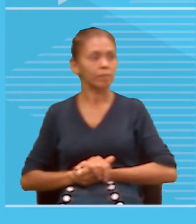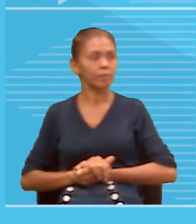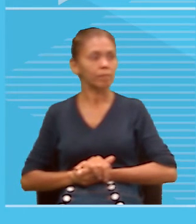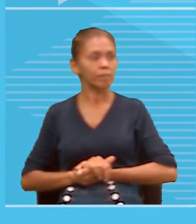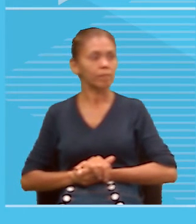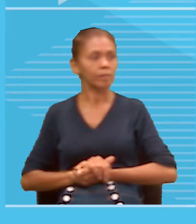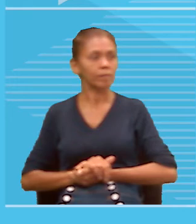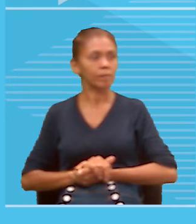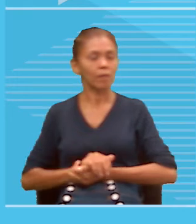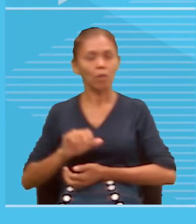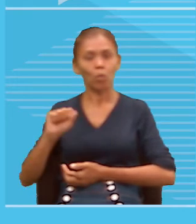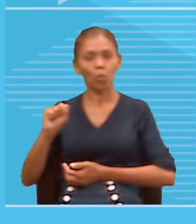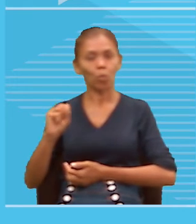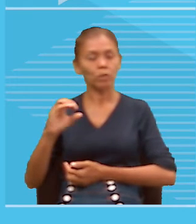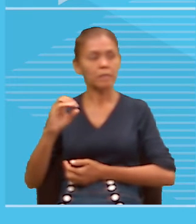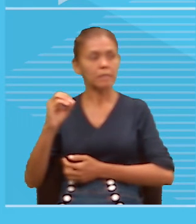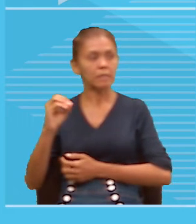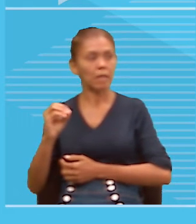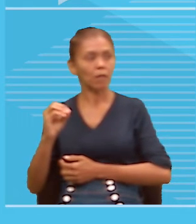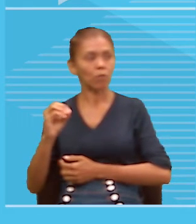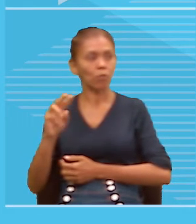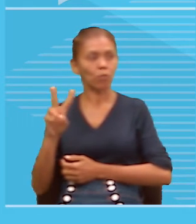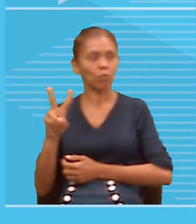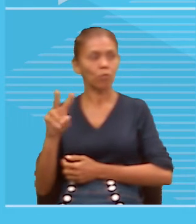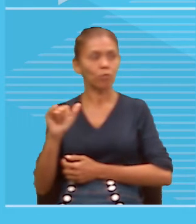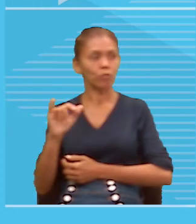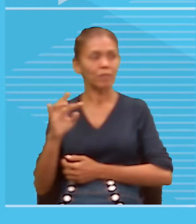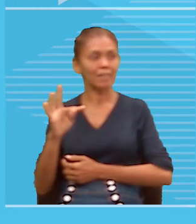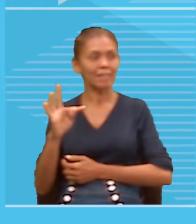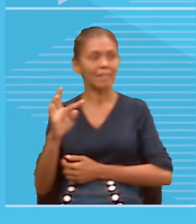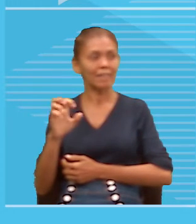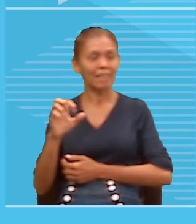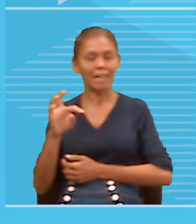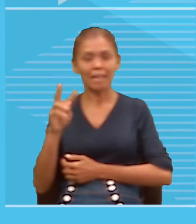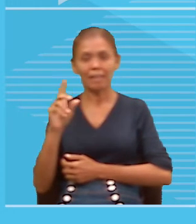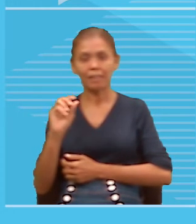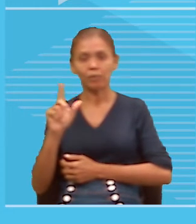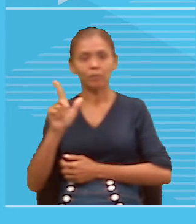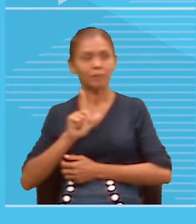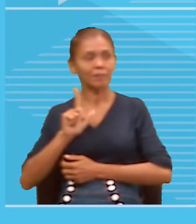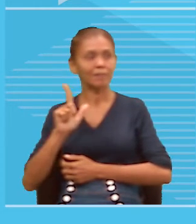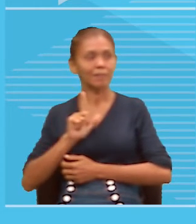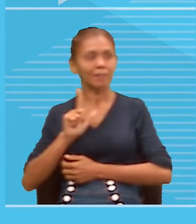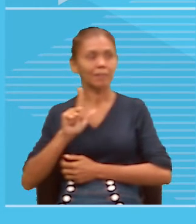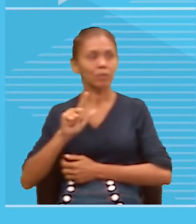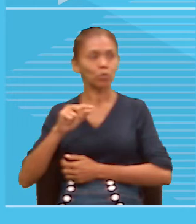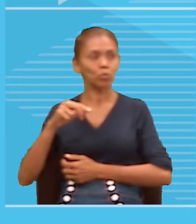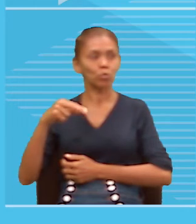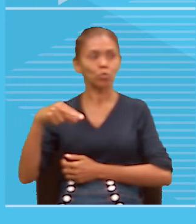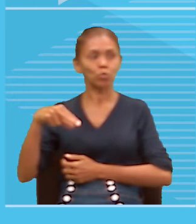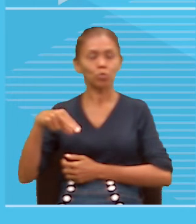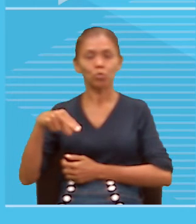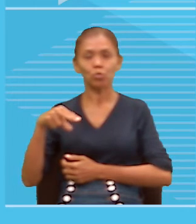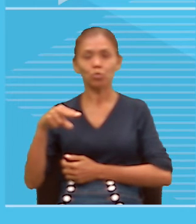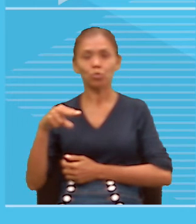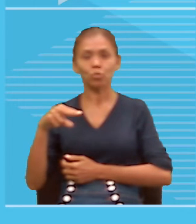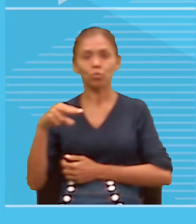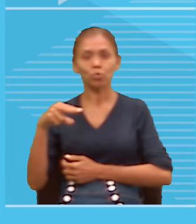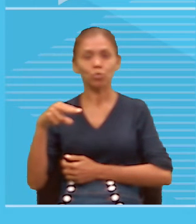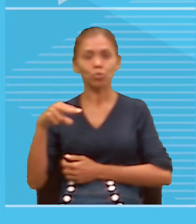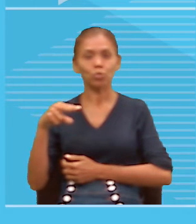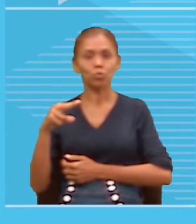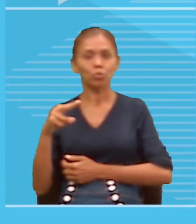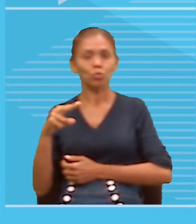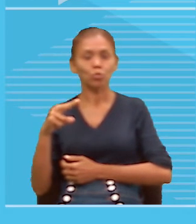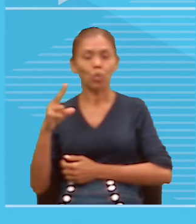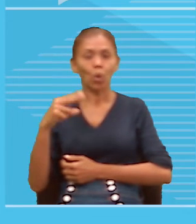vitelino vai conter os nutrientes para esse embrião o corion vai fazer as trocas gasosas